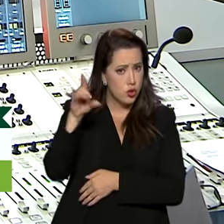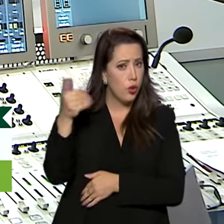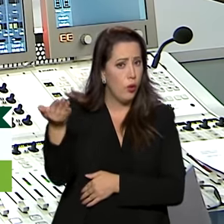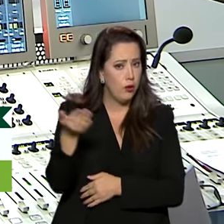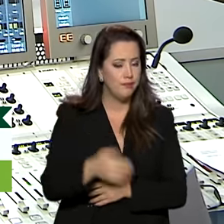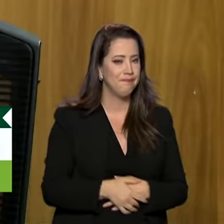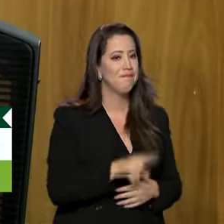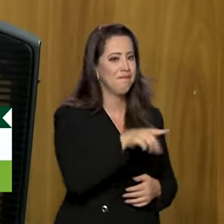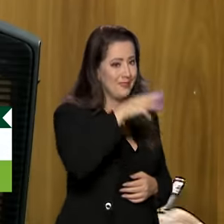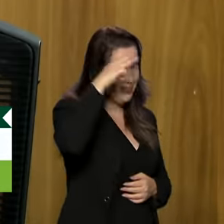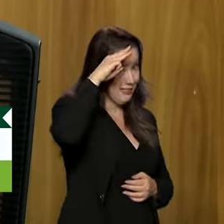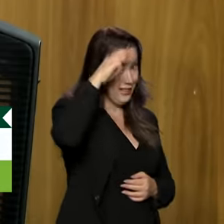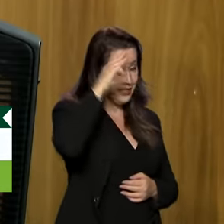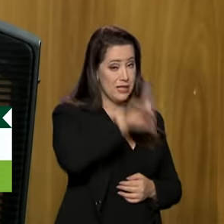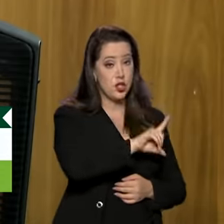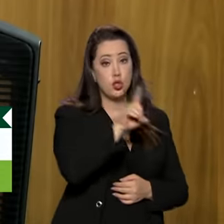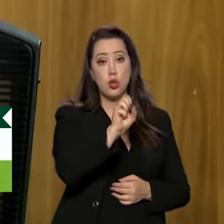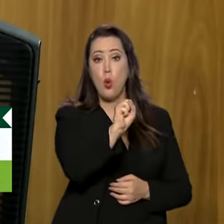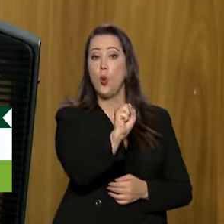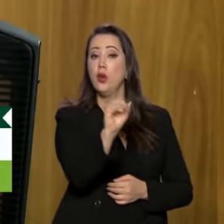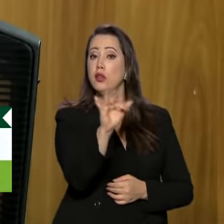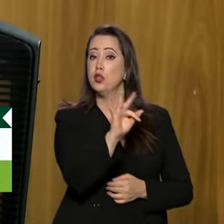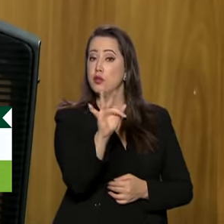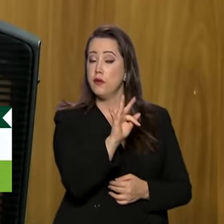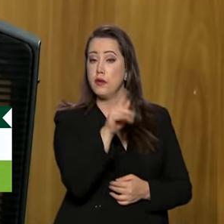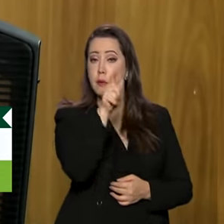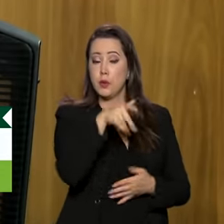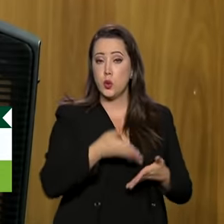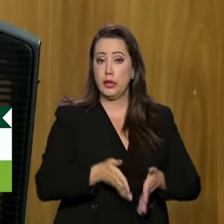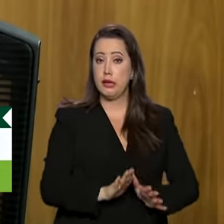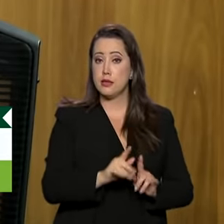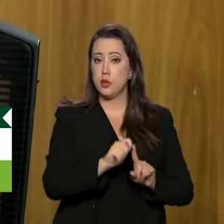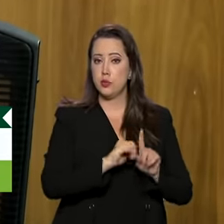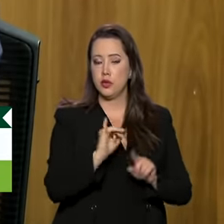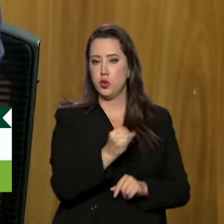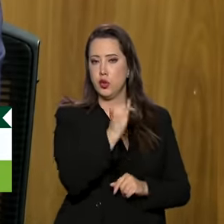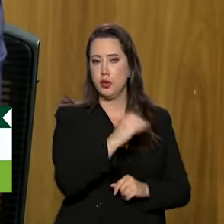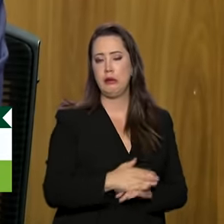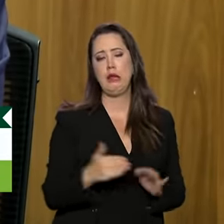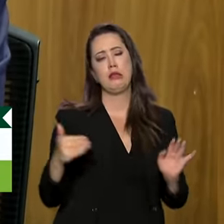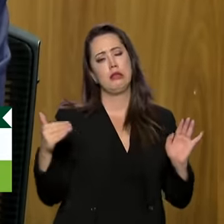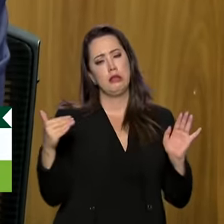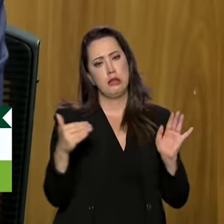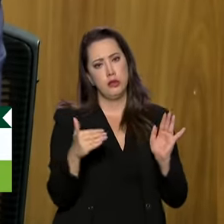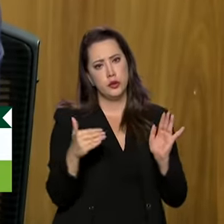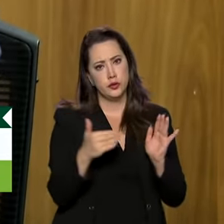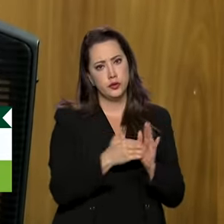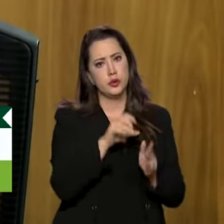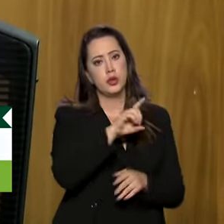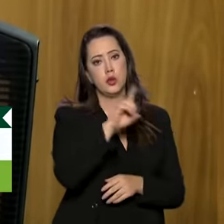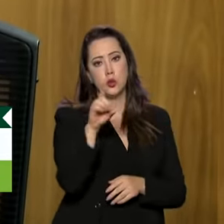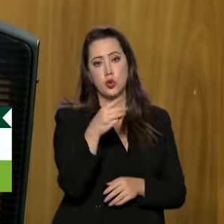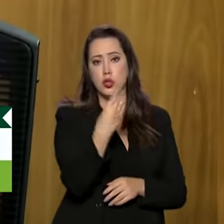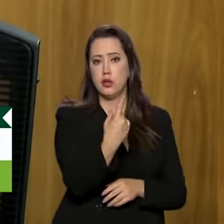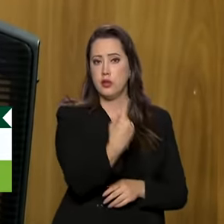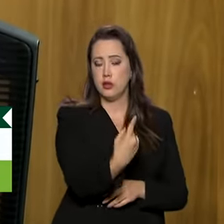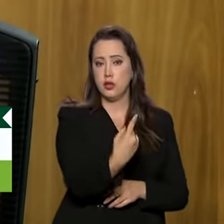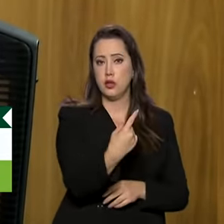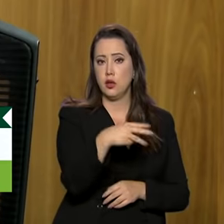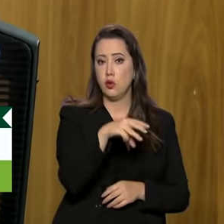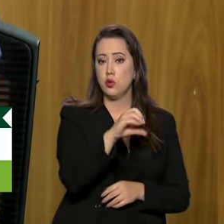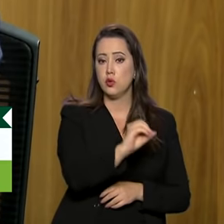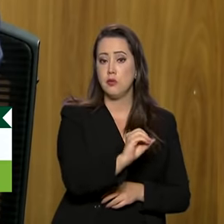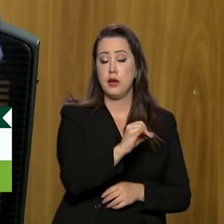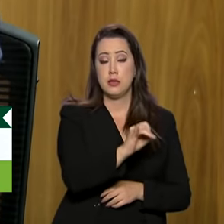terça-feira que vem dia oito de Fevereiro para quem nasceu em janeiro e vai até o dia Trinta e Um de